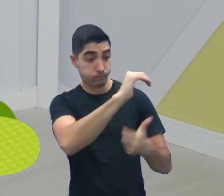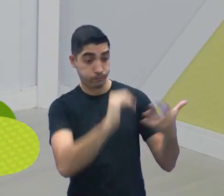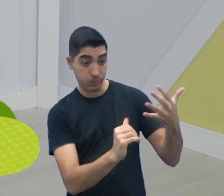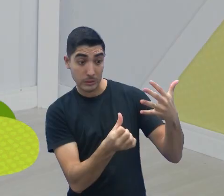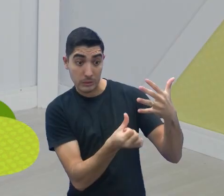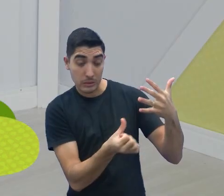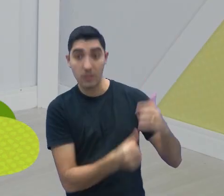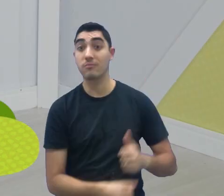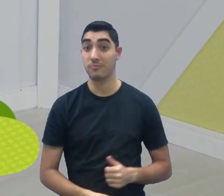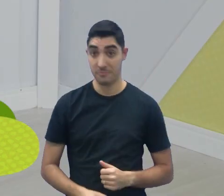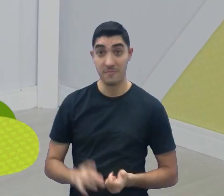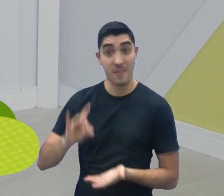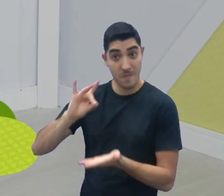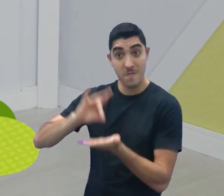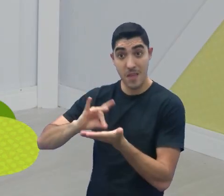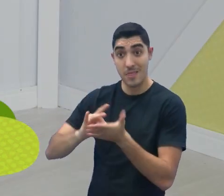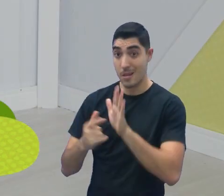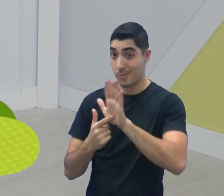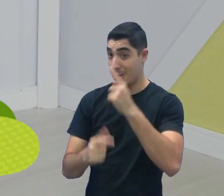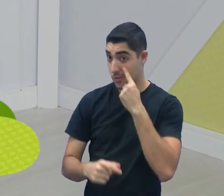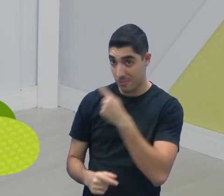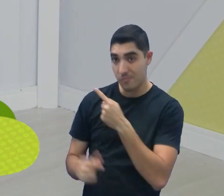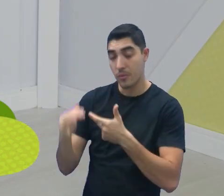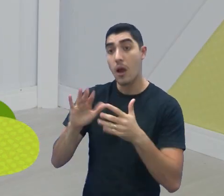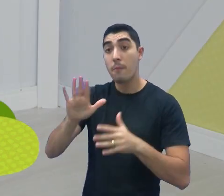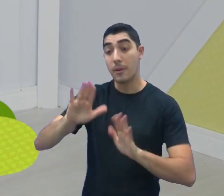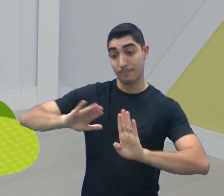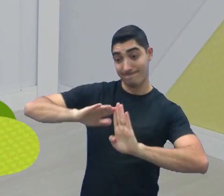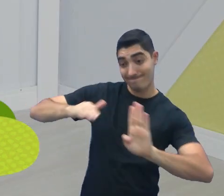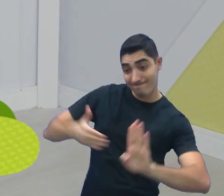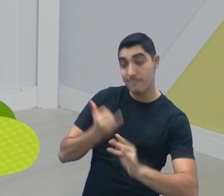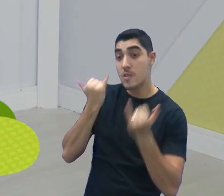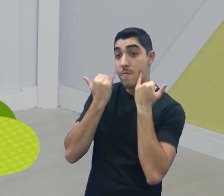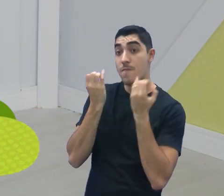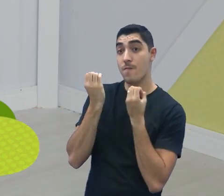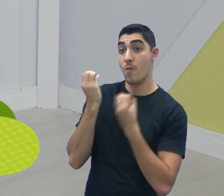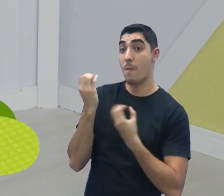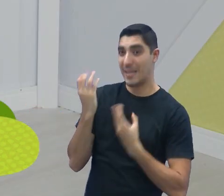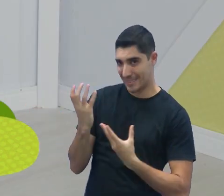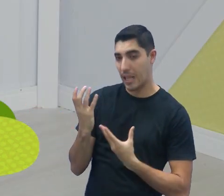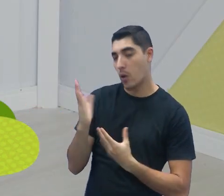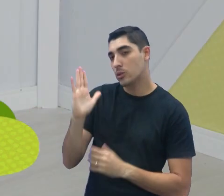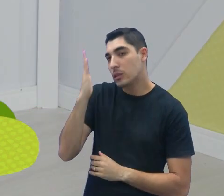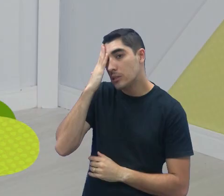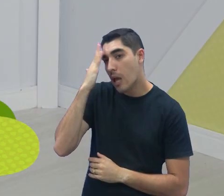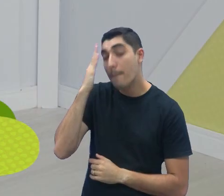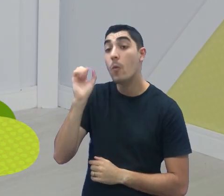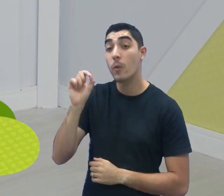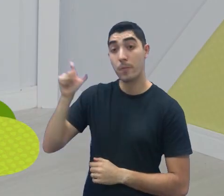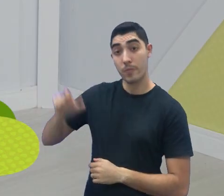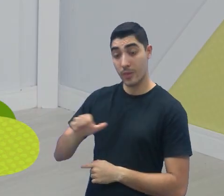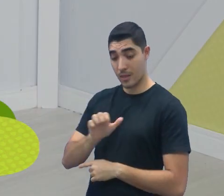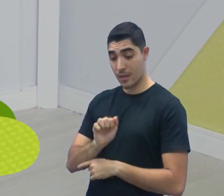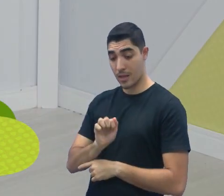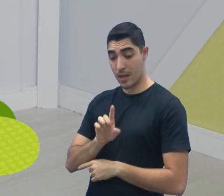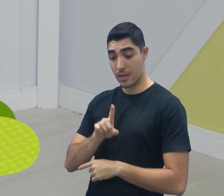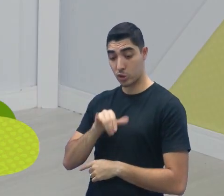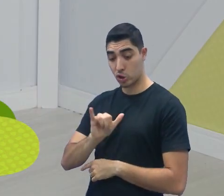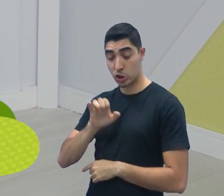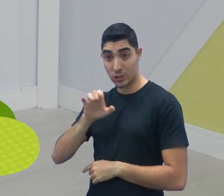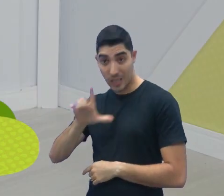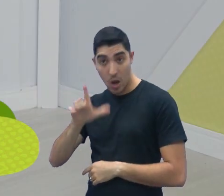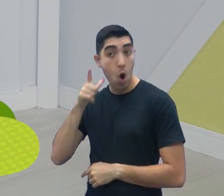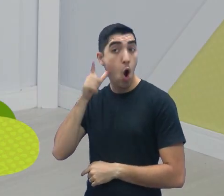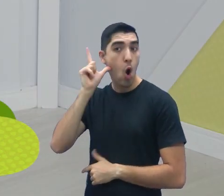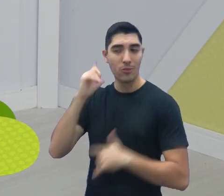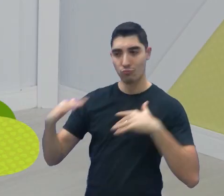gente vai ver a tabela já já. Mas, João, uma informação de bastidor, informação de só quem estava lá pôde acompanhar. Ontem o Adiel não entrou em quadra e